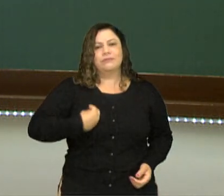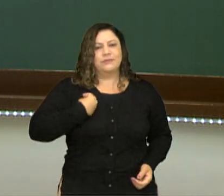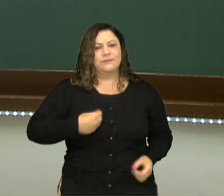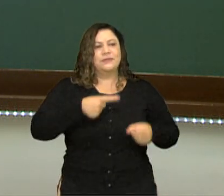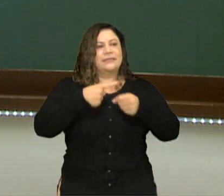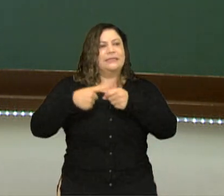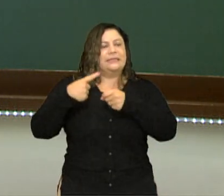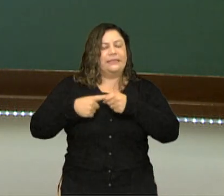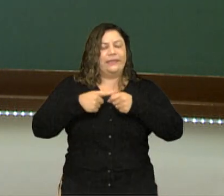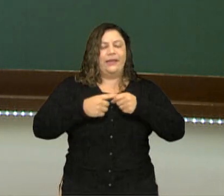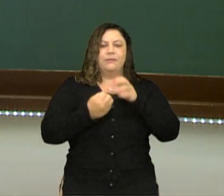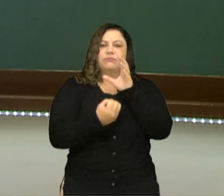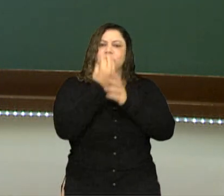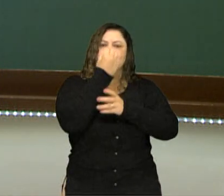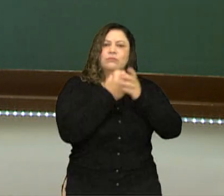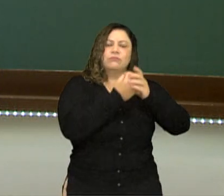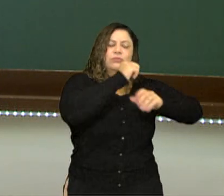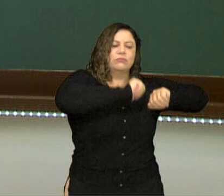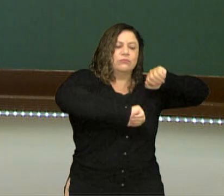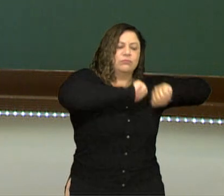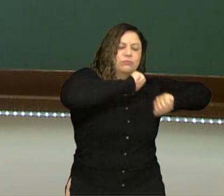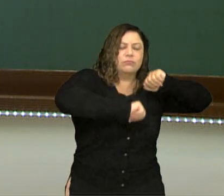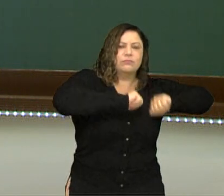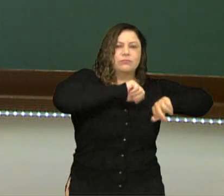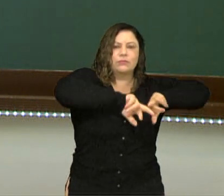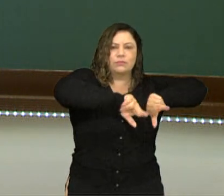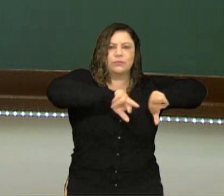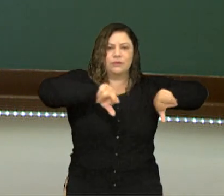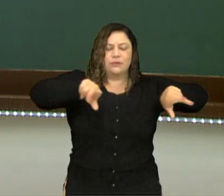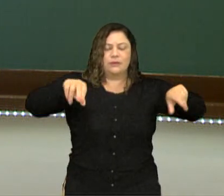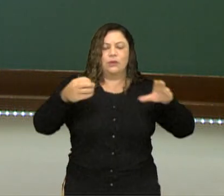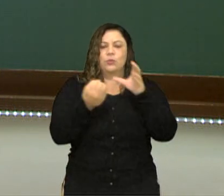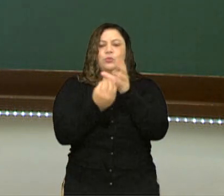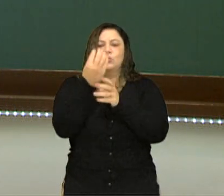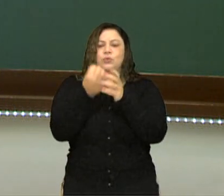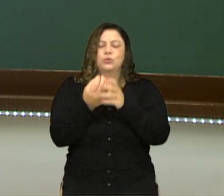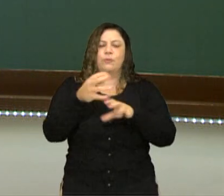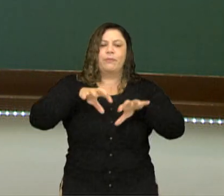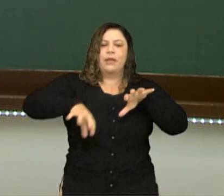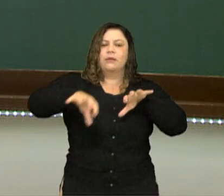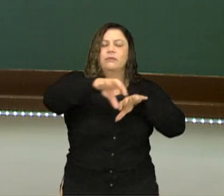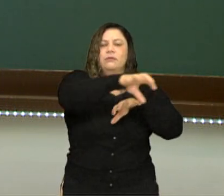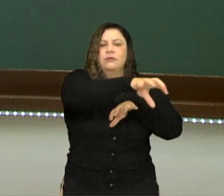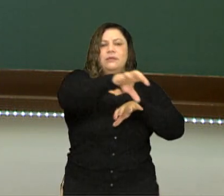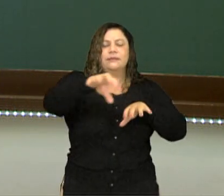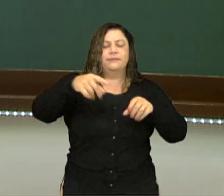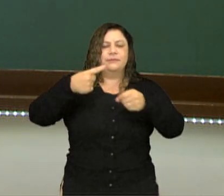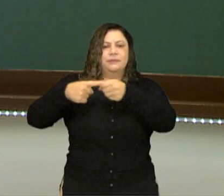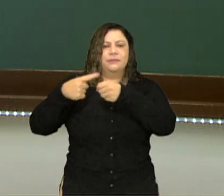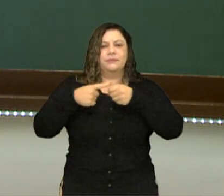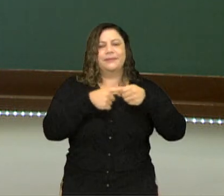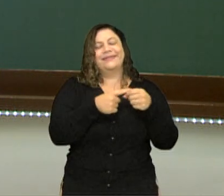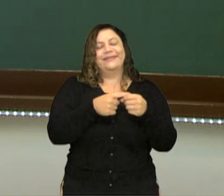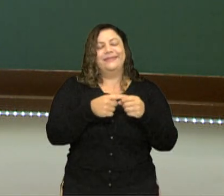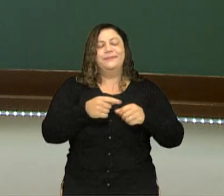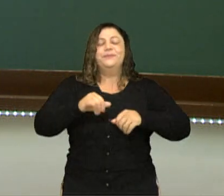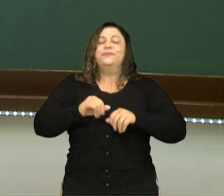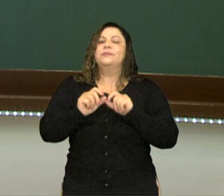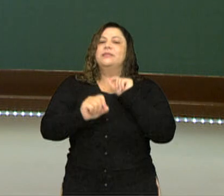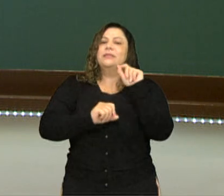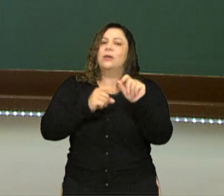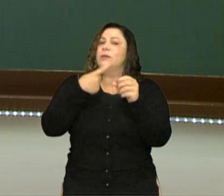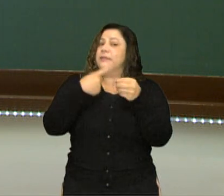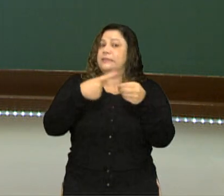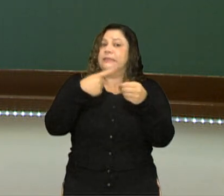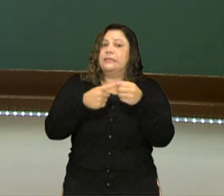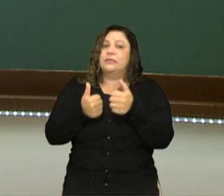e o surgimento de novas áreas urbanas. Em algumas cidades próximas de metrópoles, né, de outras